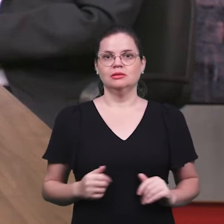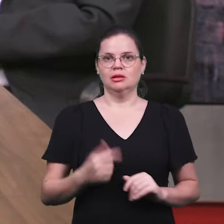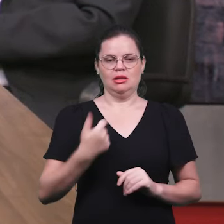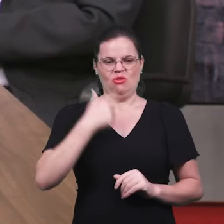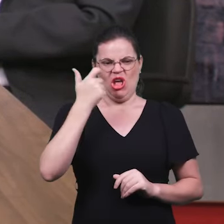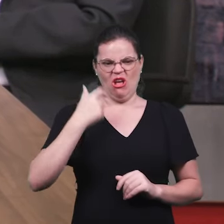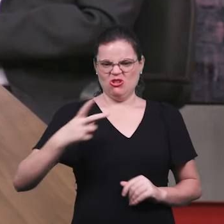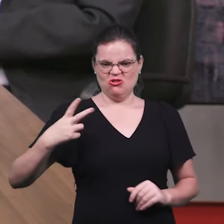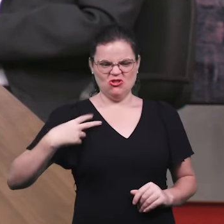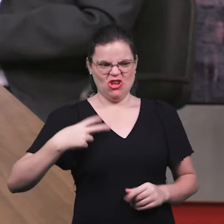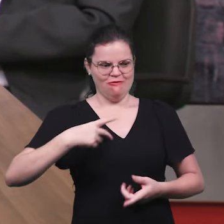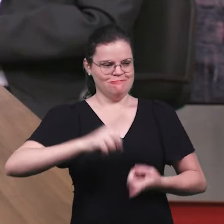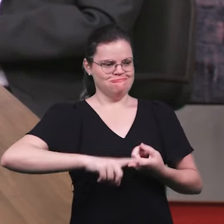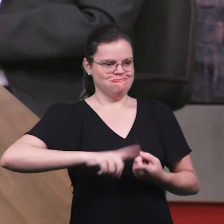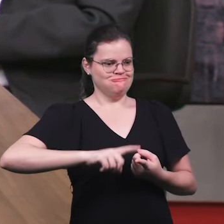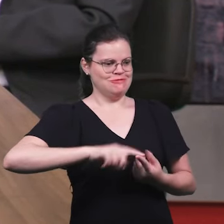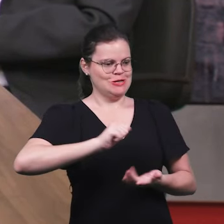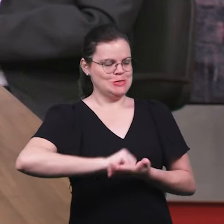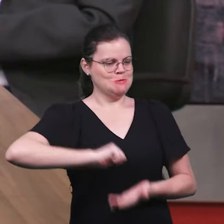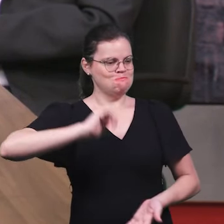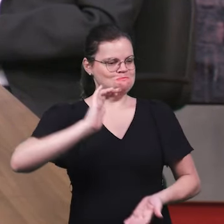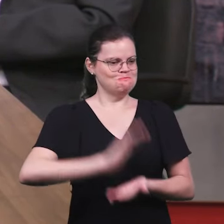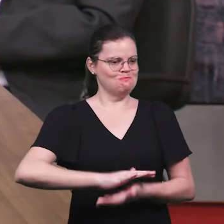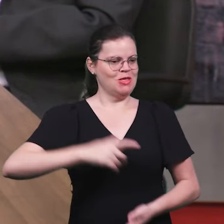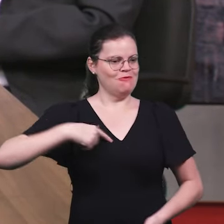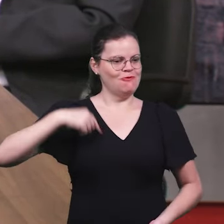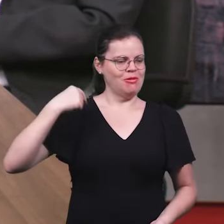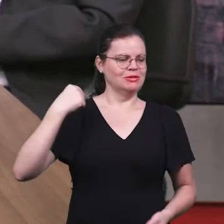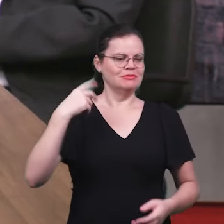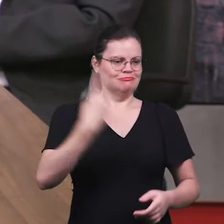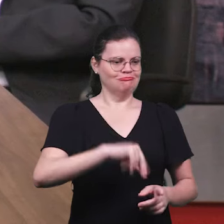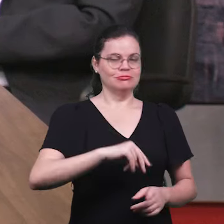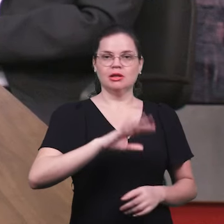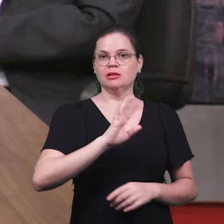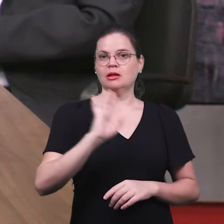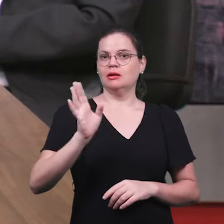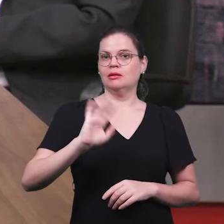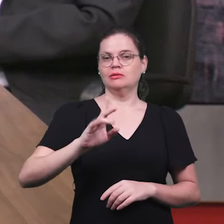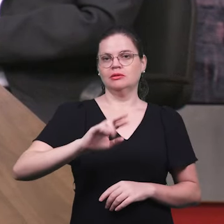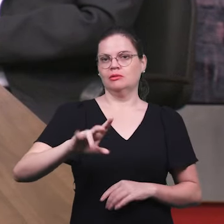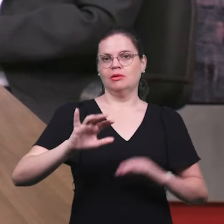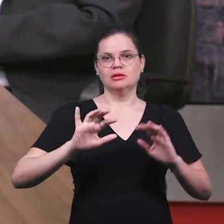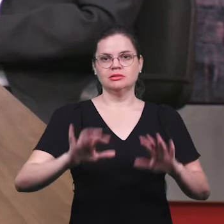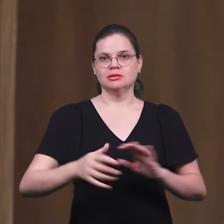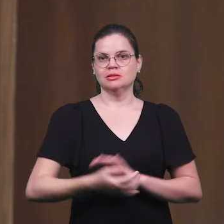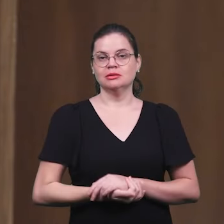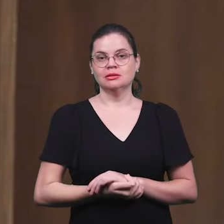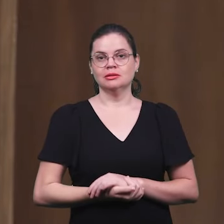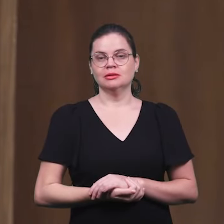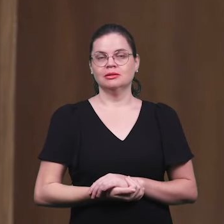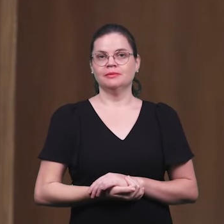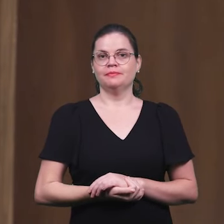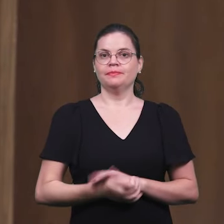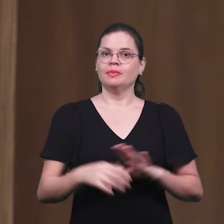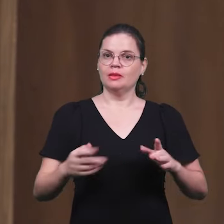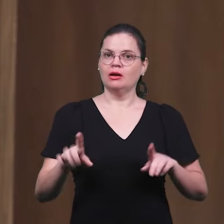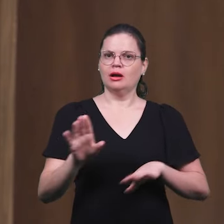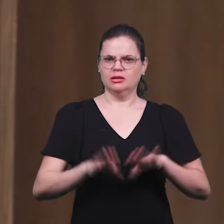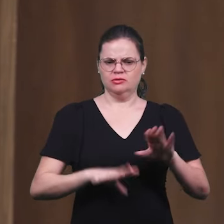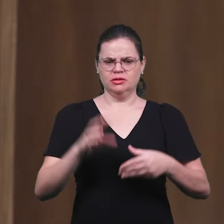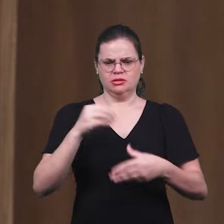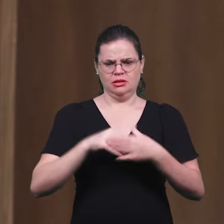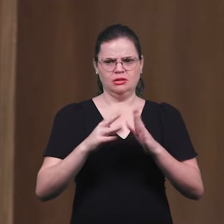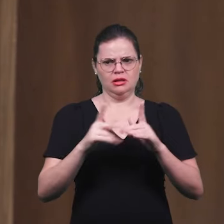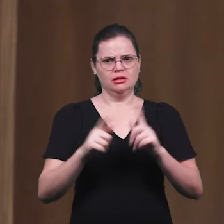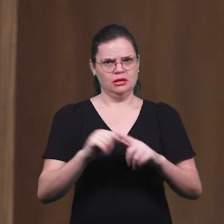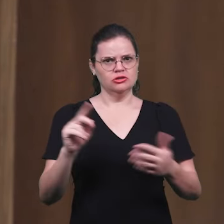dele agora ele vai sofrer das minhas mãos. Infelizmente, o ser humano... O mundo é assim, né? E dentro do cristianismo, e às vezes até de igreja, de local, acontece